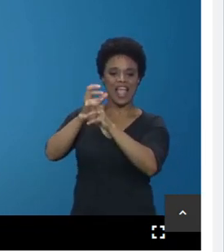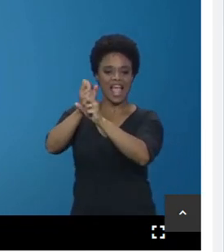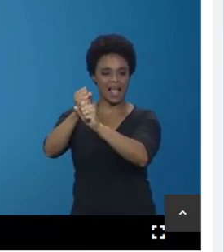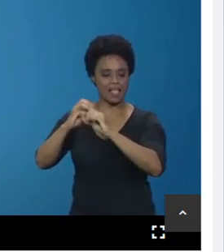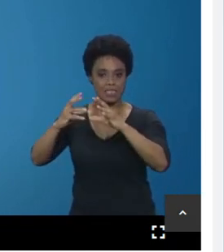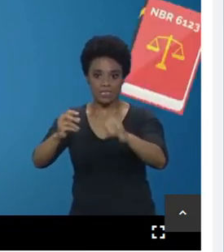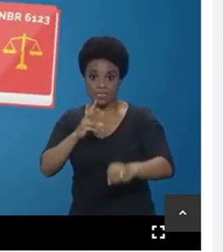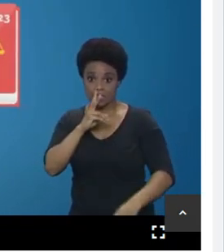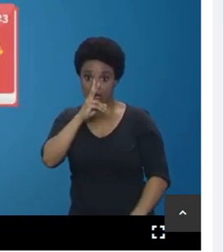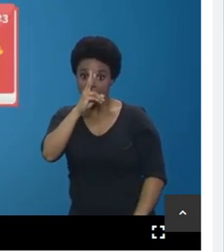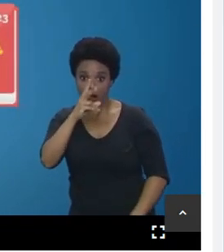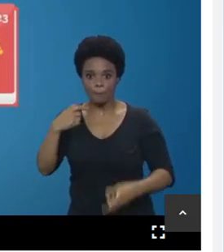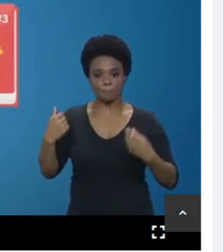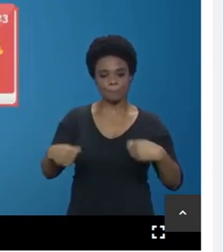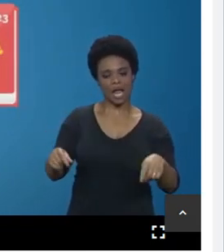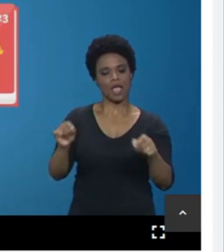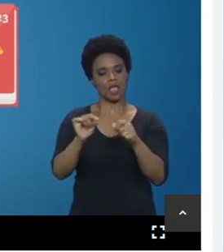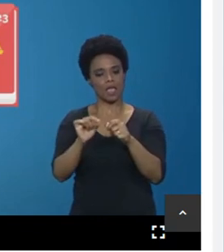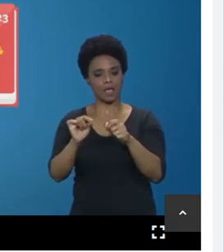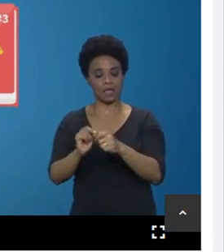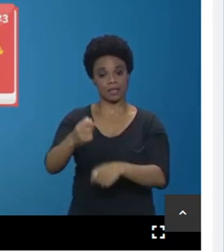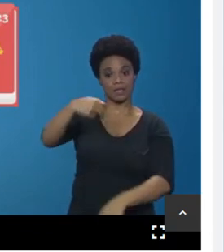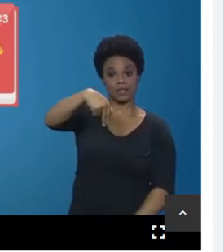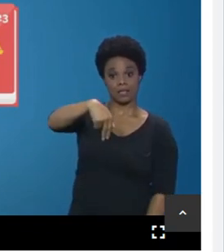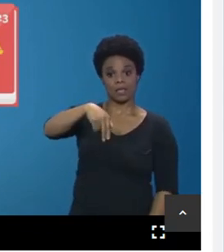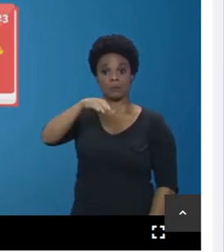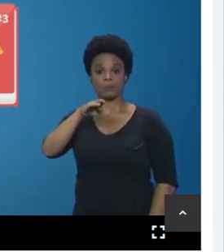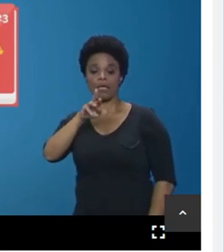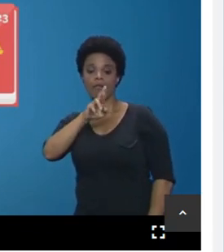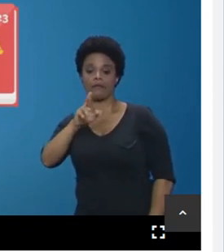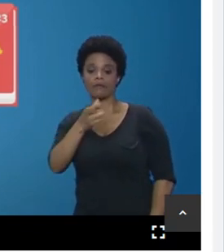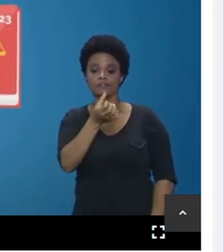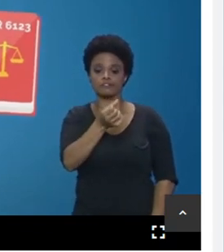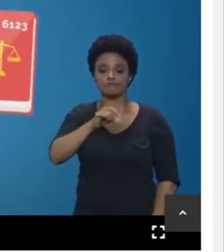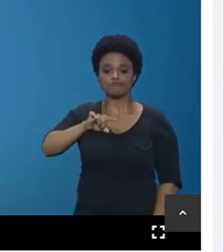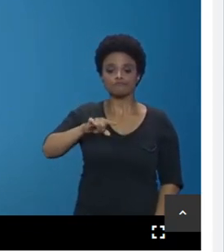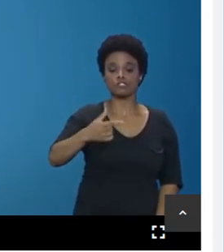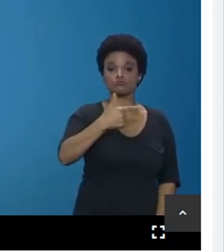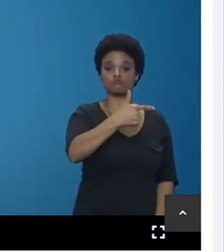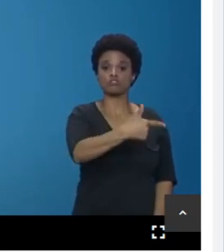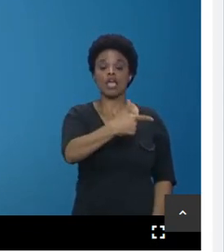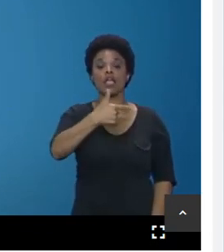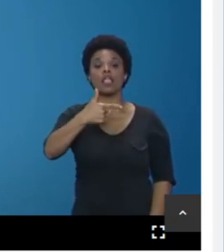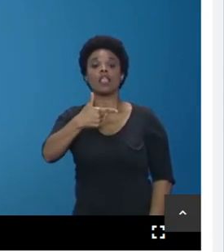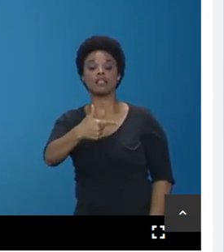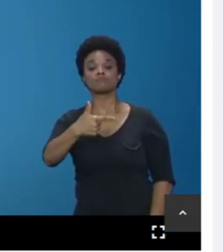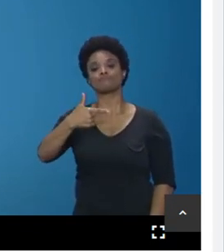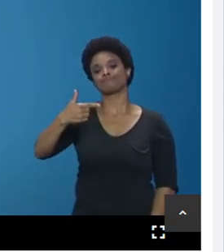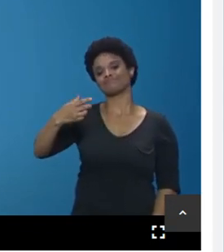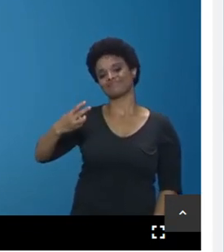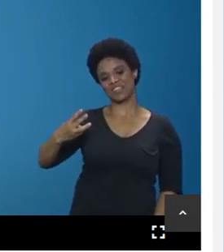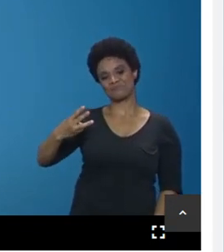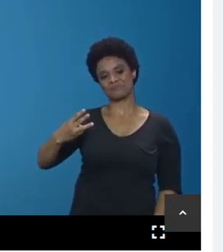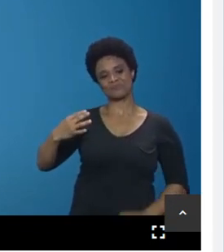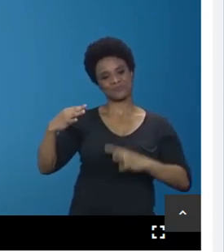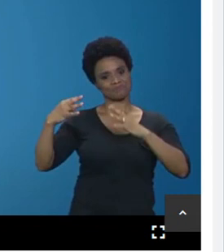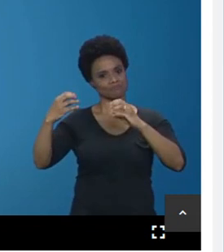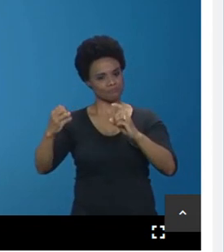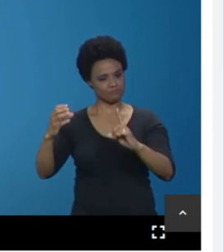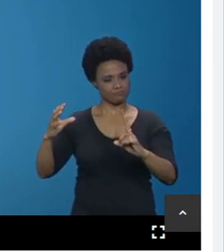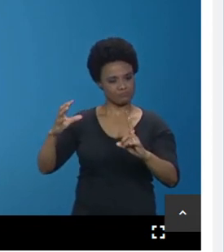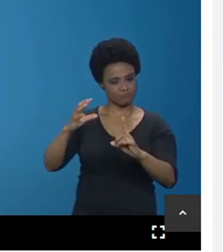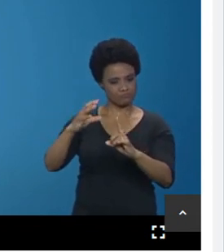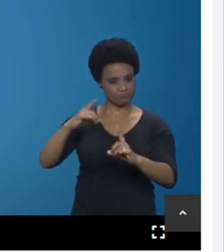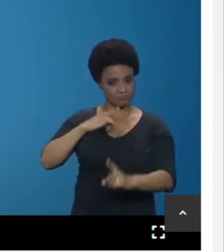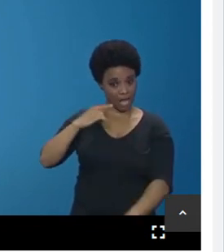deve ser realizado de acordo com a NBR 6123. Já entre as ações verticais mais influentes estão as